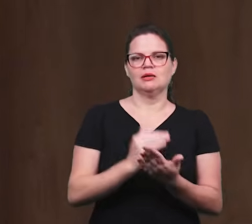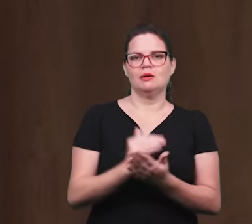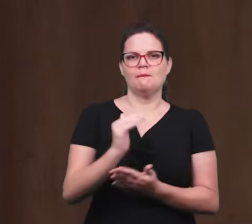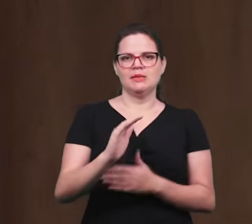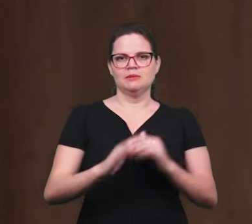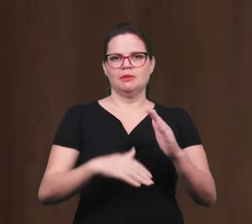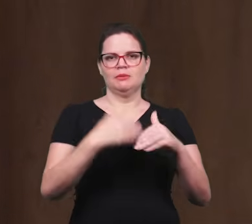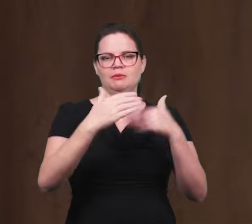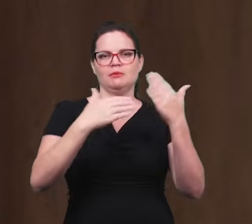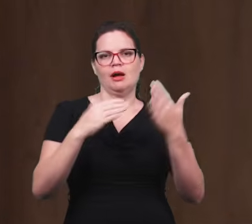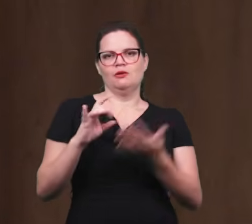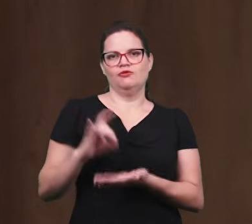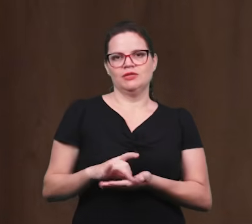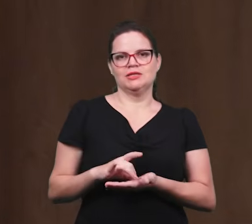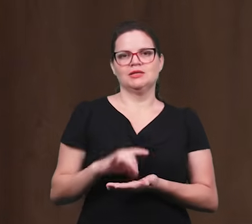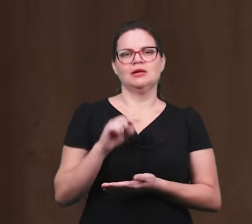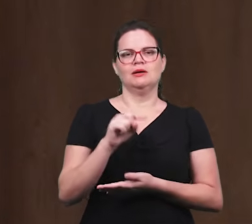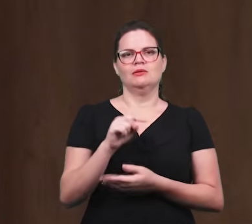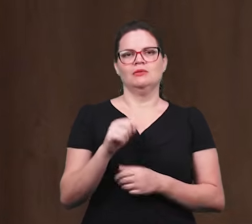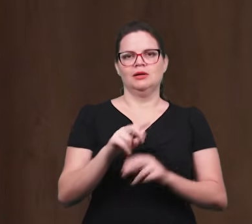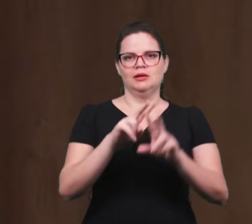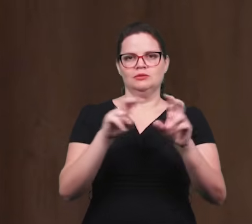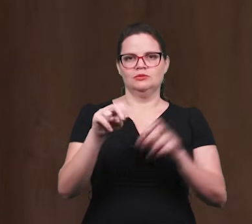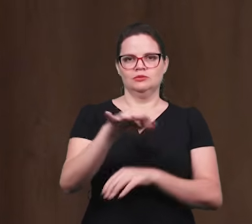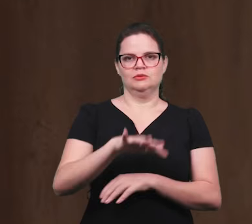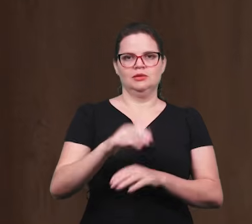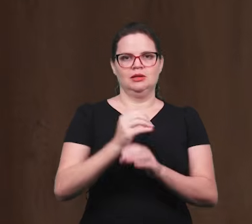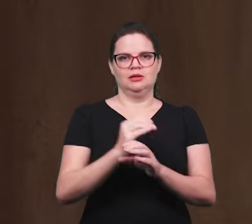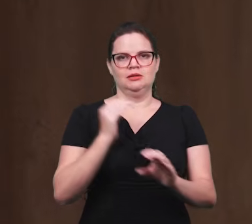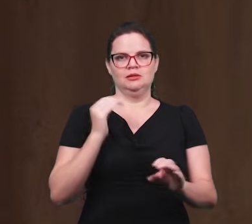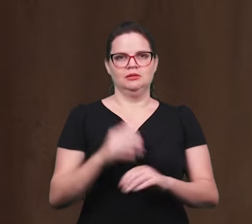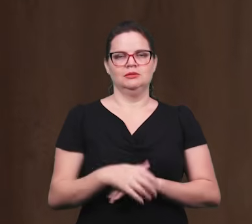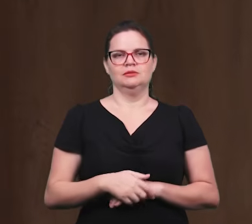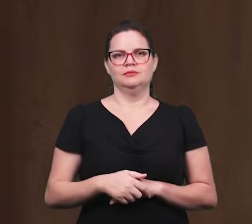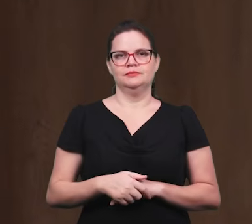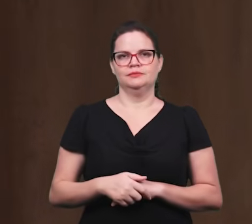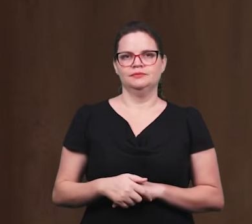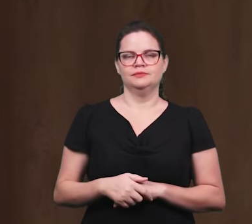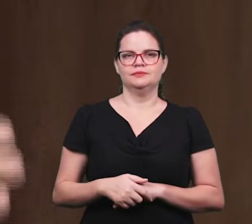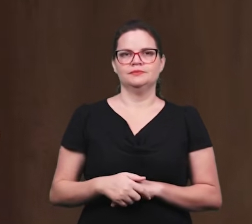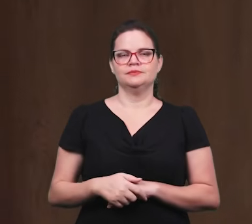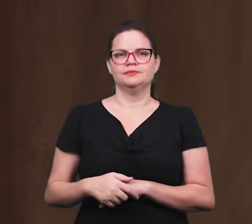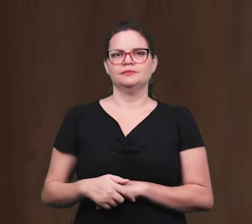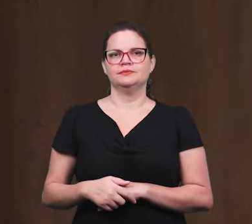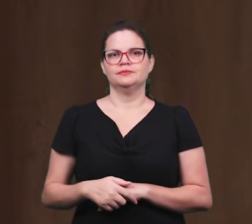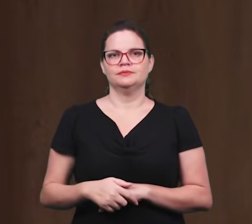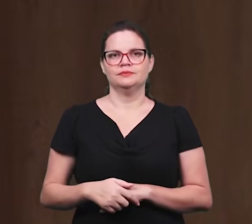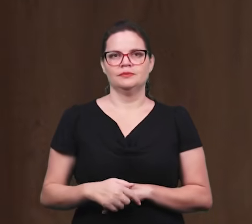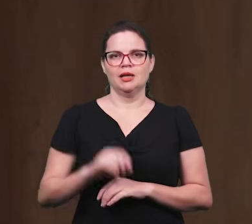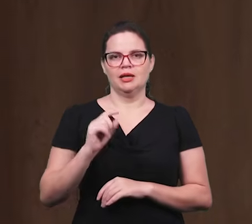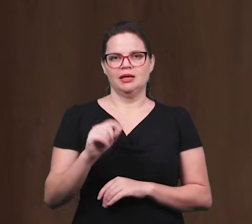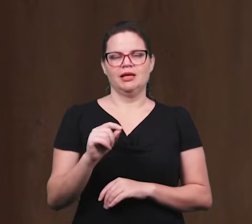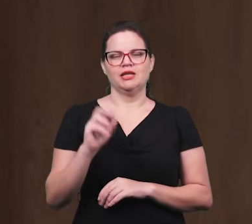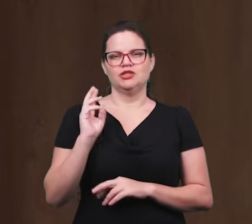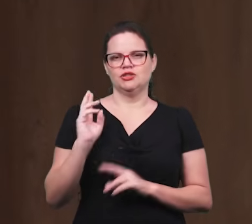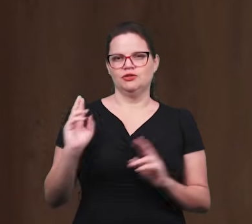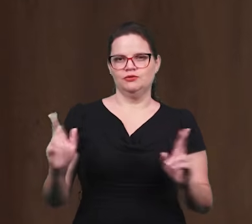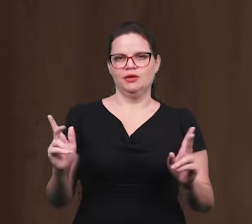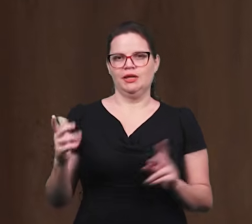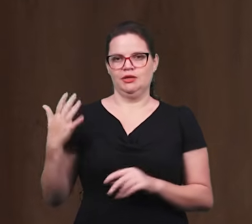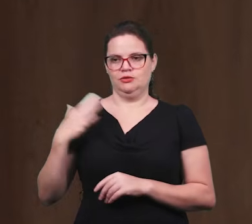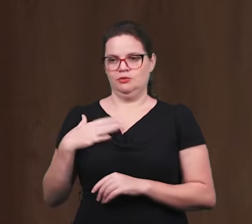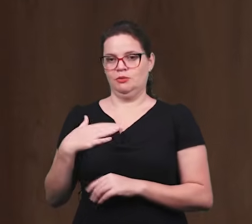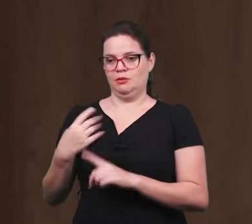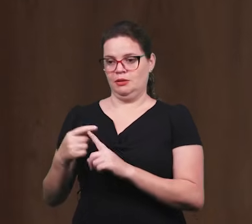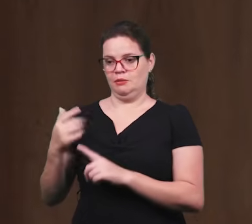oficial da arma de engenharia. Desculpe, do quadro de engenheiros militares, que é um pouco diferente da minha especialidade, que eu sou da arma de